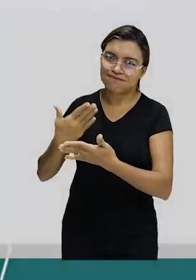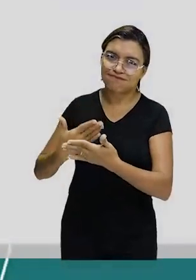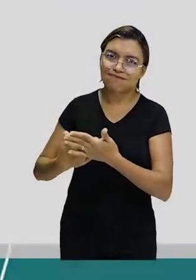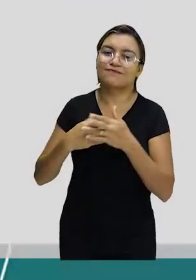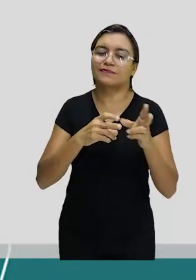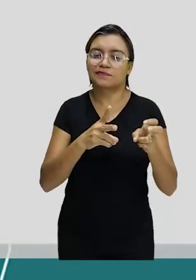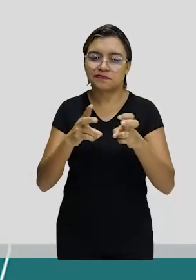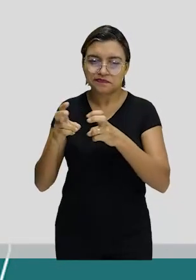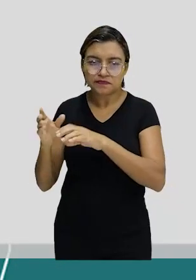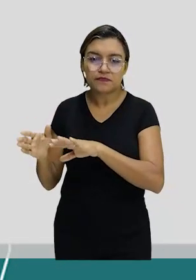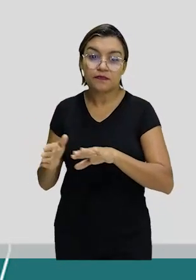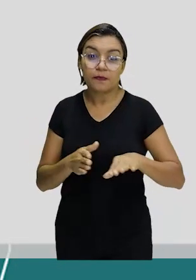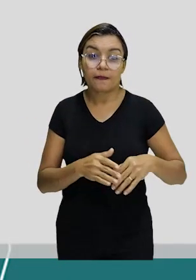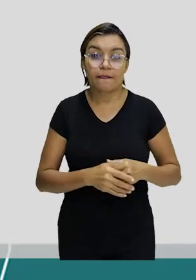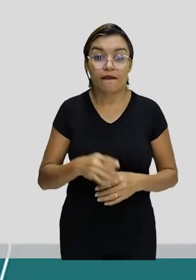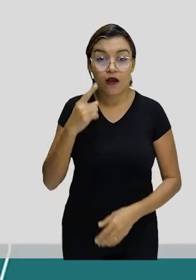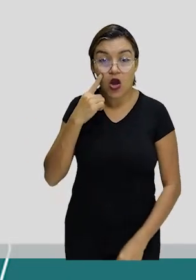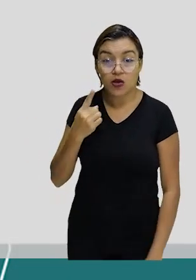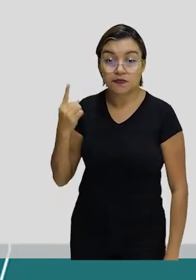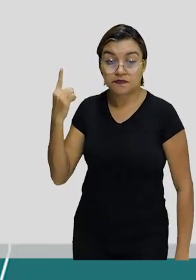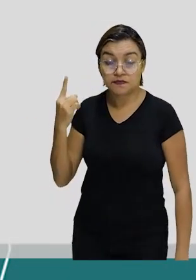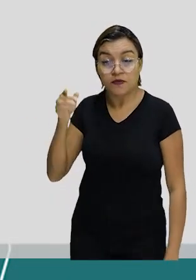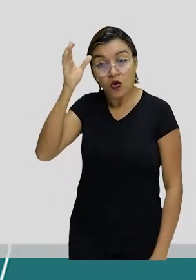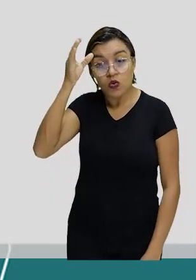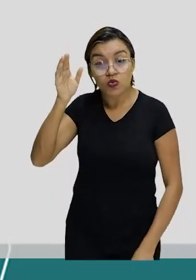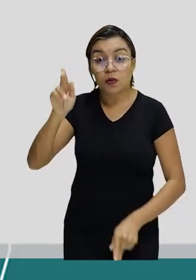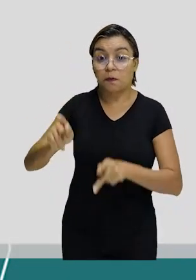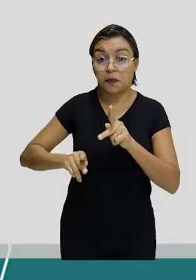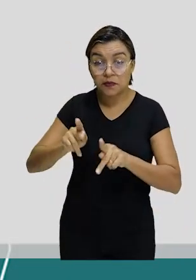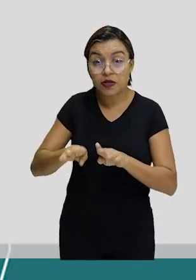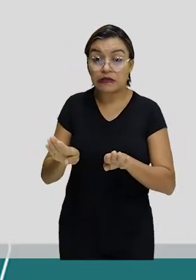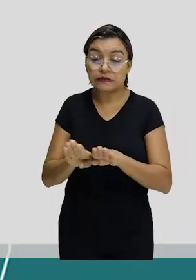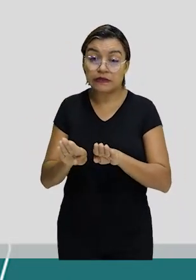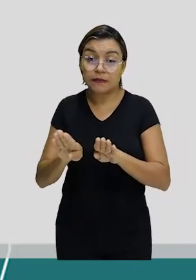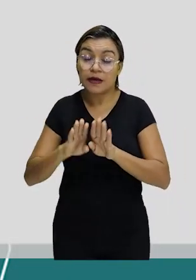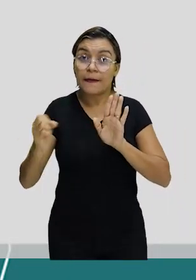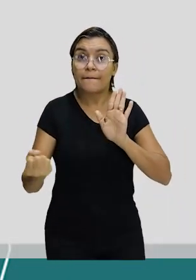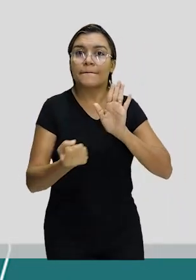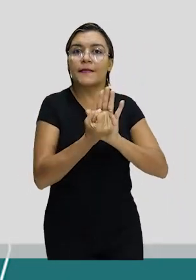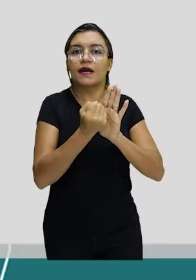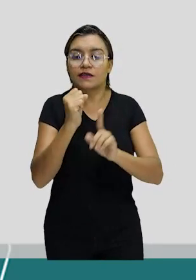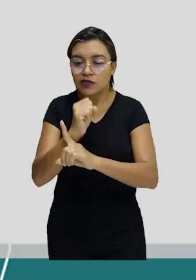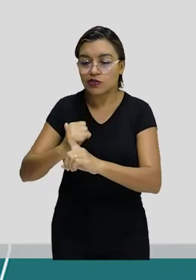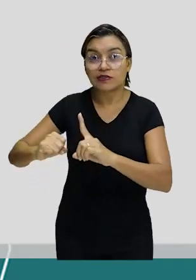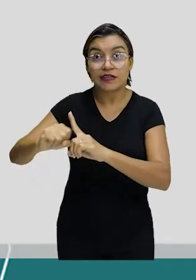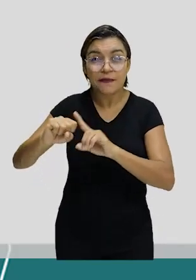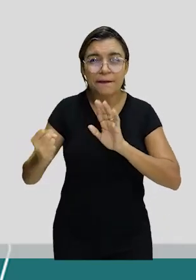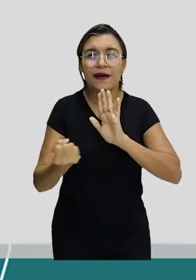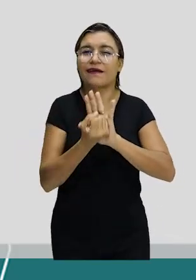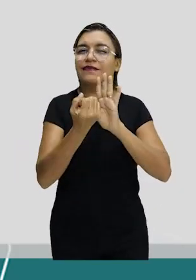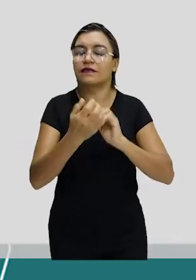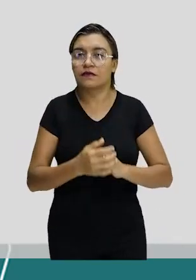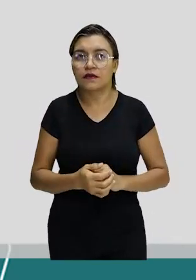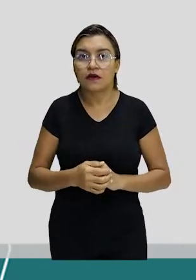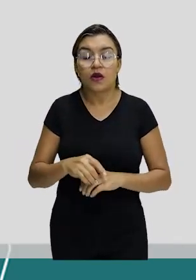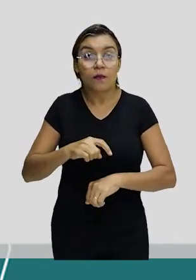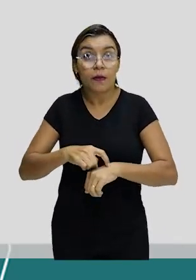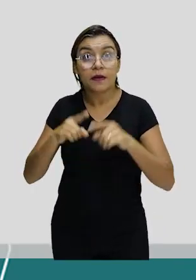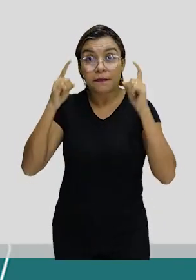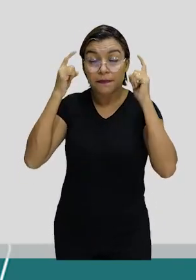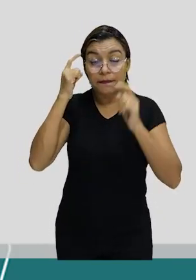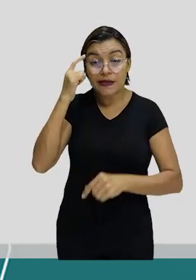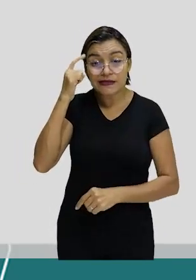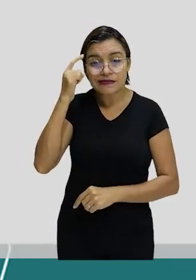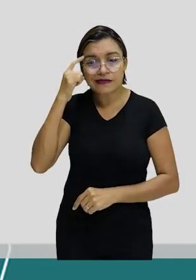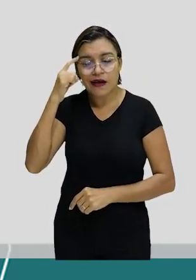A pop culture, que é essa cultura popular, ela obviamente impacta a sociedade. Quando nós pensamos nesse impacto, nós vamos